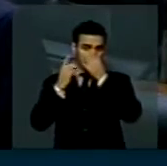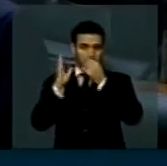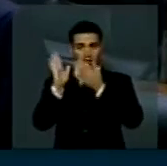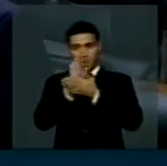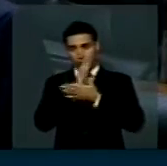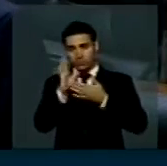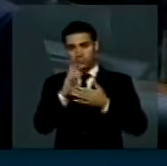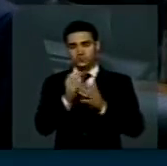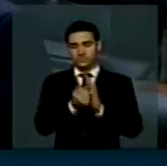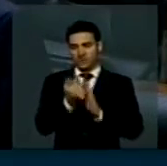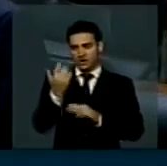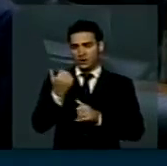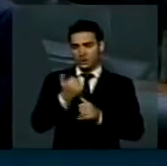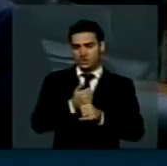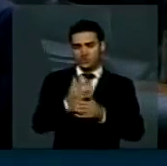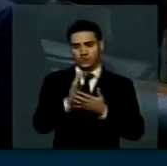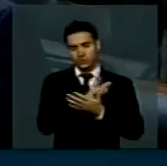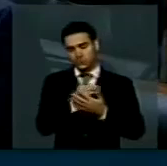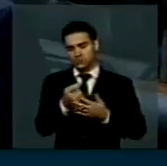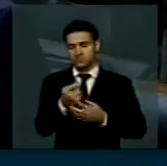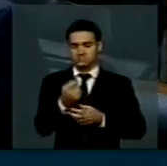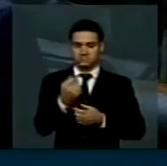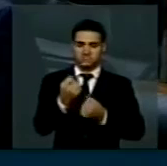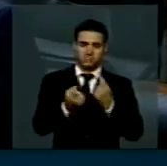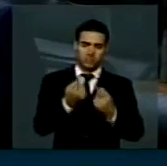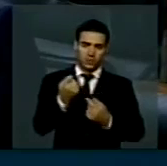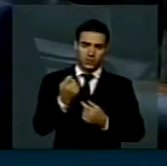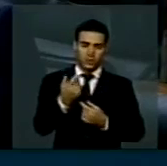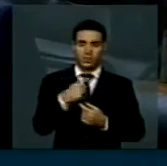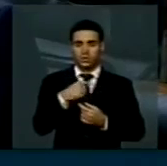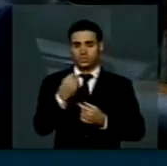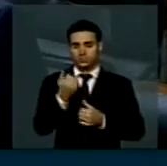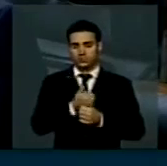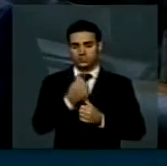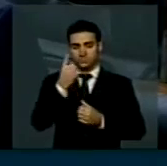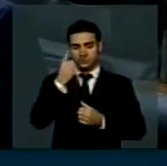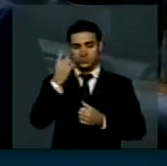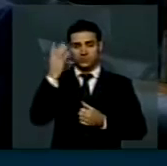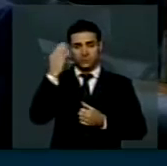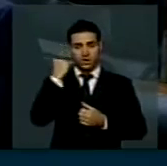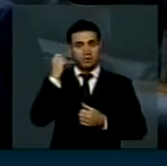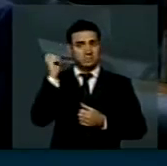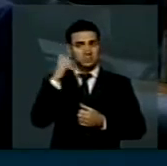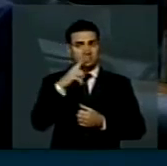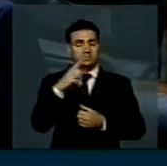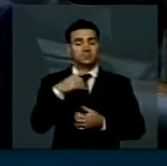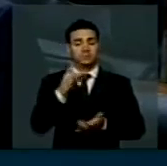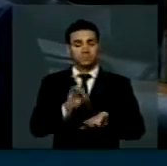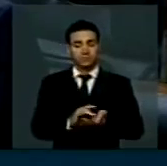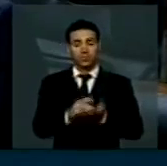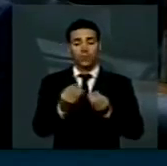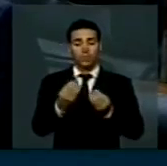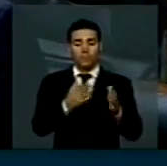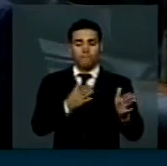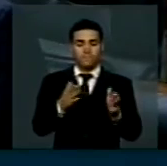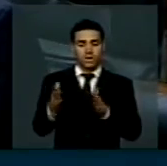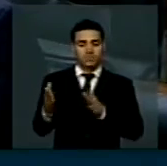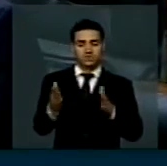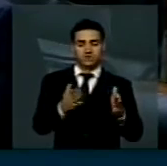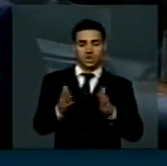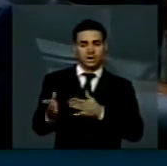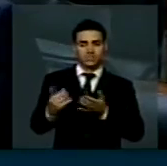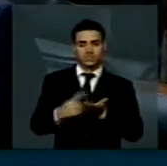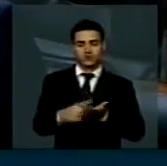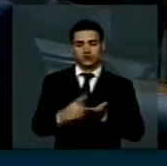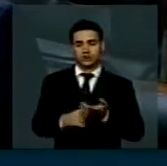mais mandato, outros com menos mandato, a gente sabe de como se processa esse tipo de